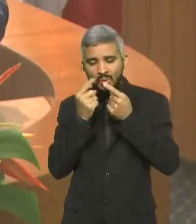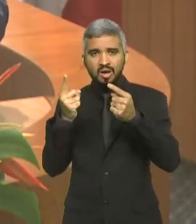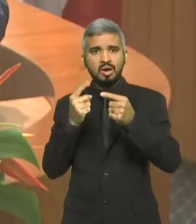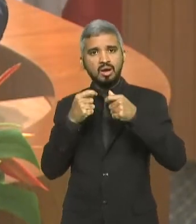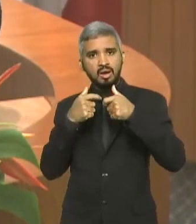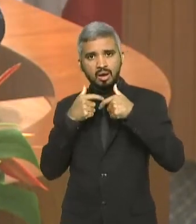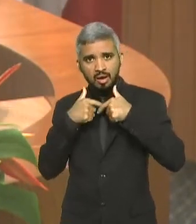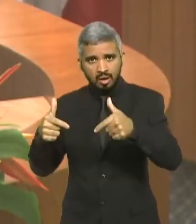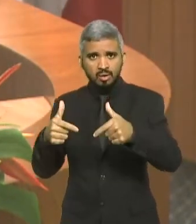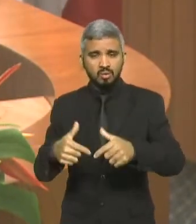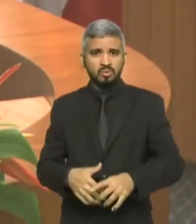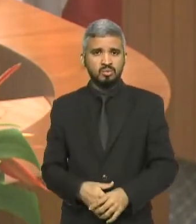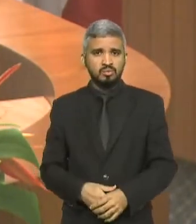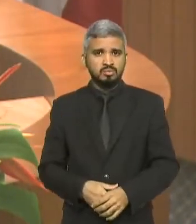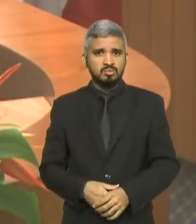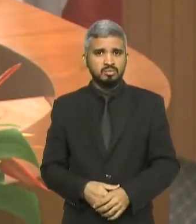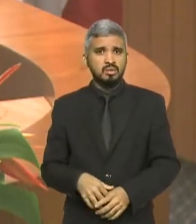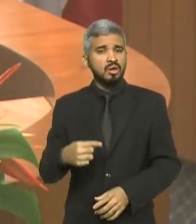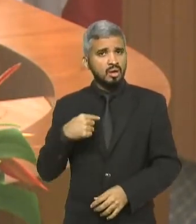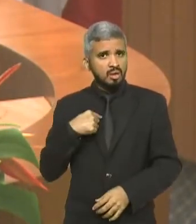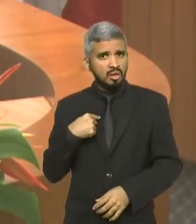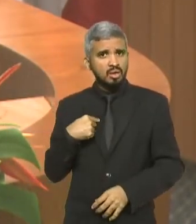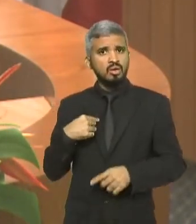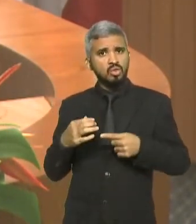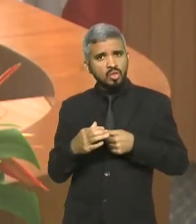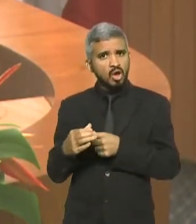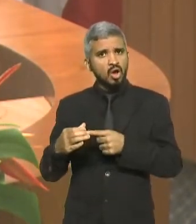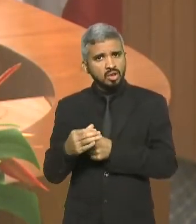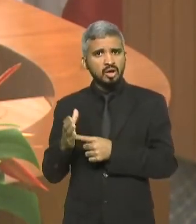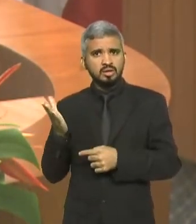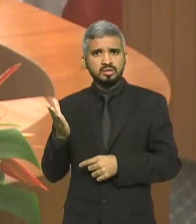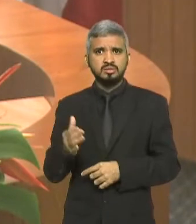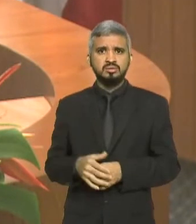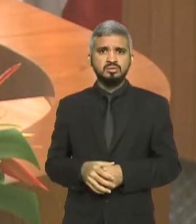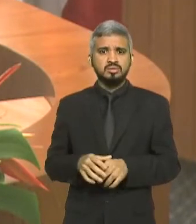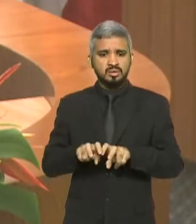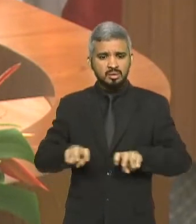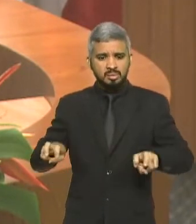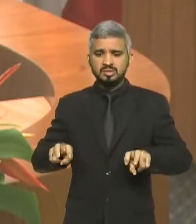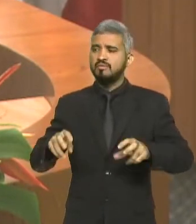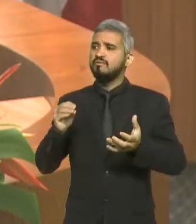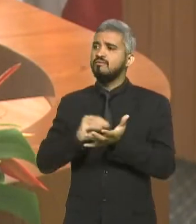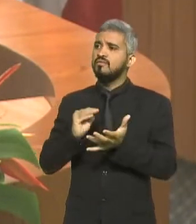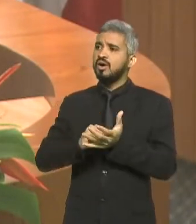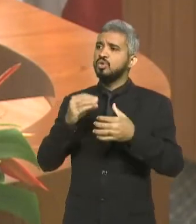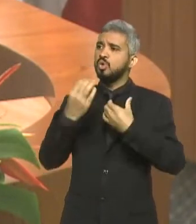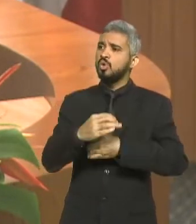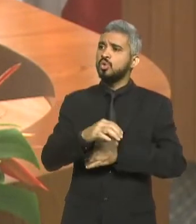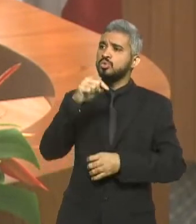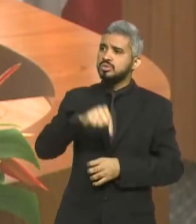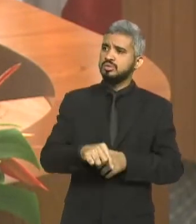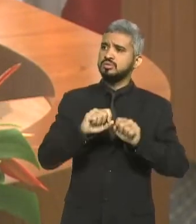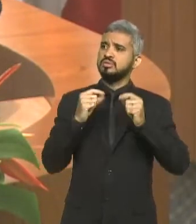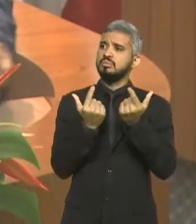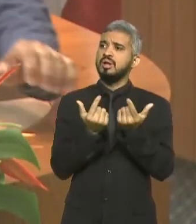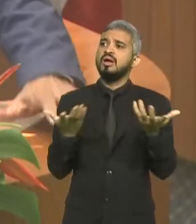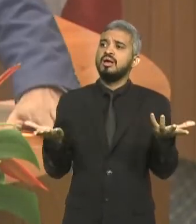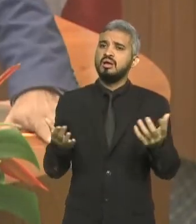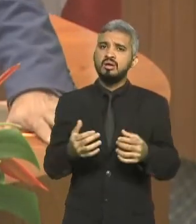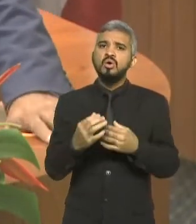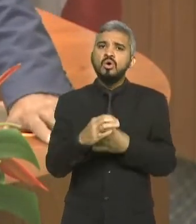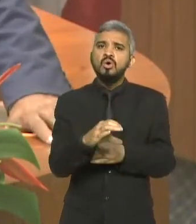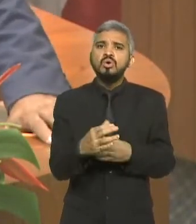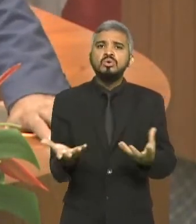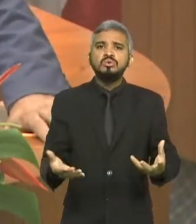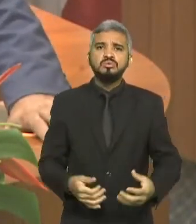nós não nos calamos. E temos cobrado da mesa, temos cobrado da Assembleia a realização do concurso público para a Assembleia